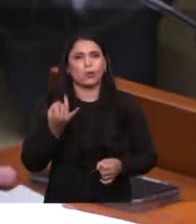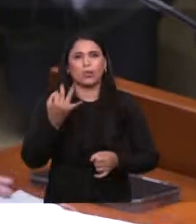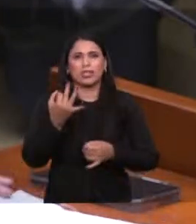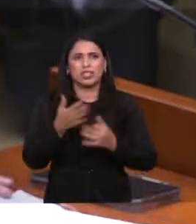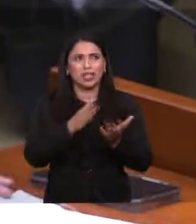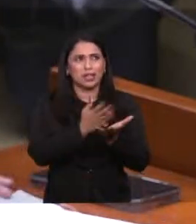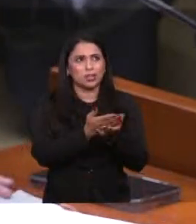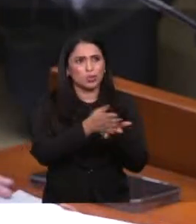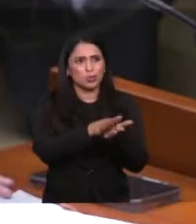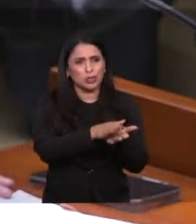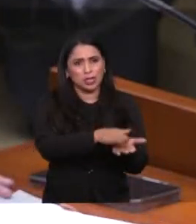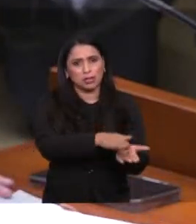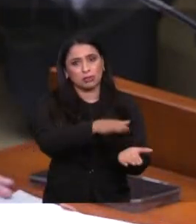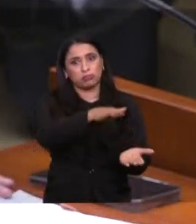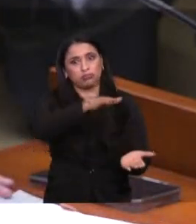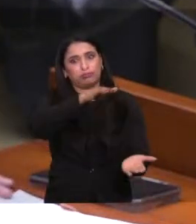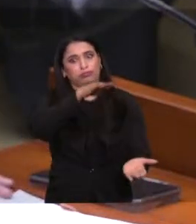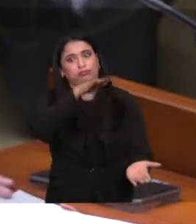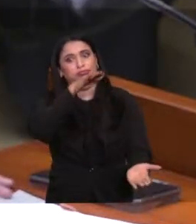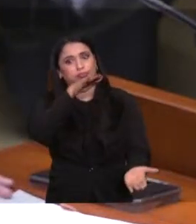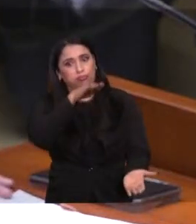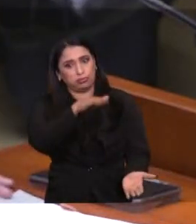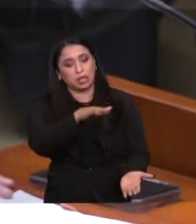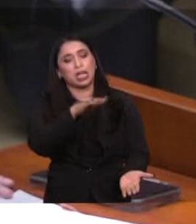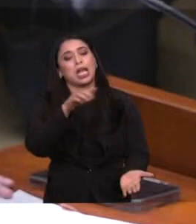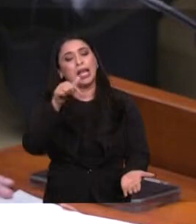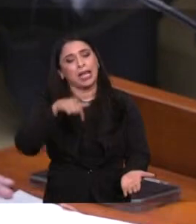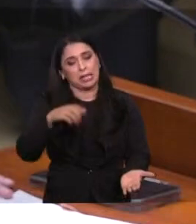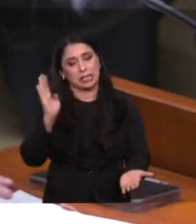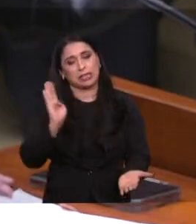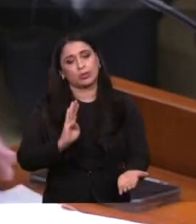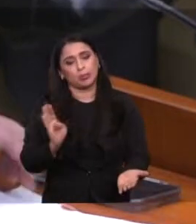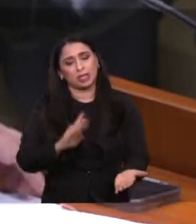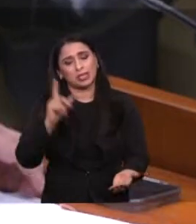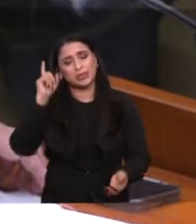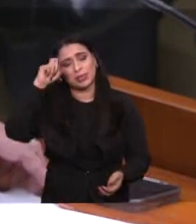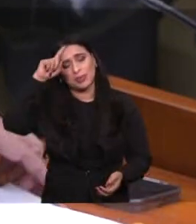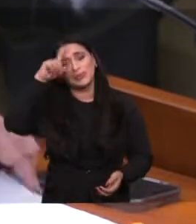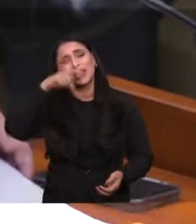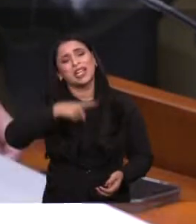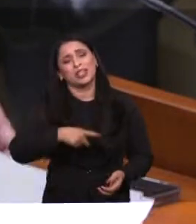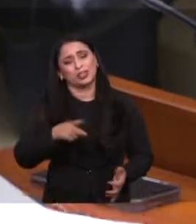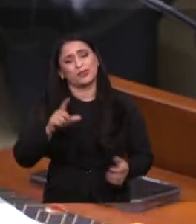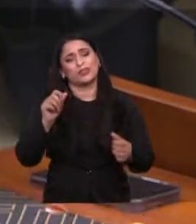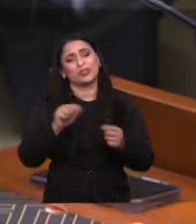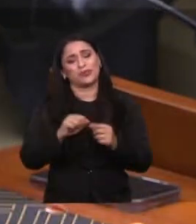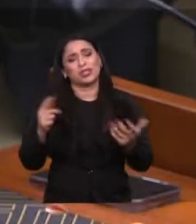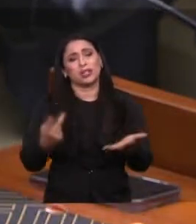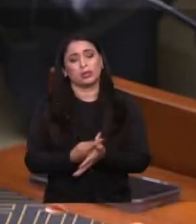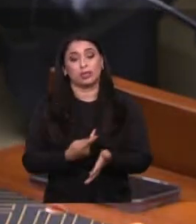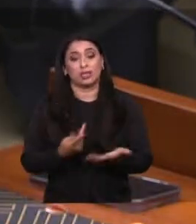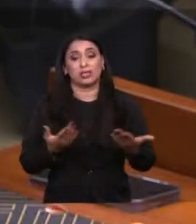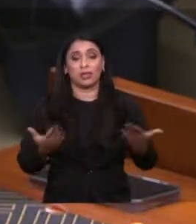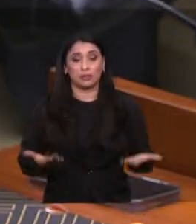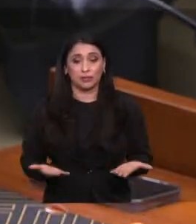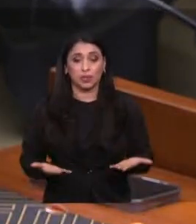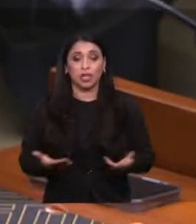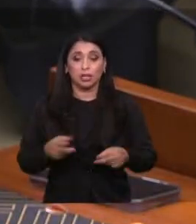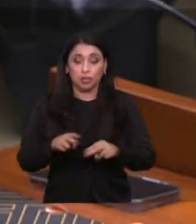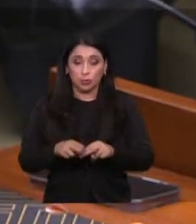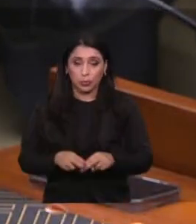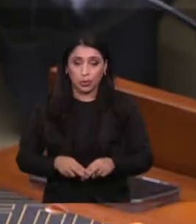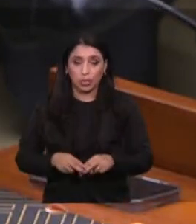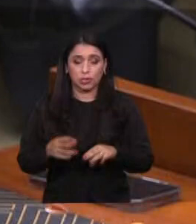de processos no Brasil é muito grande, então vai ficar muito difícil de implementar isso na prática. Por essas